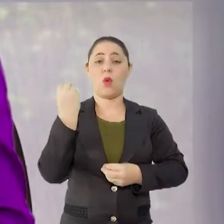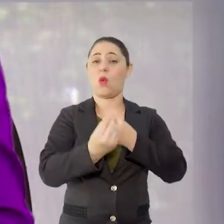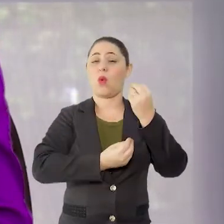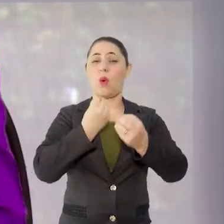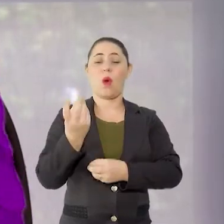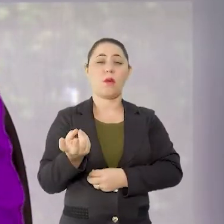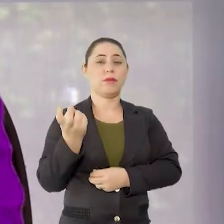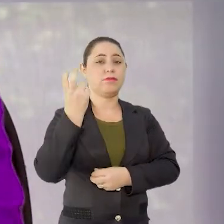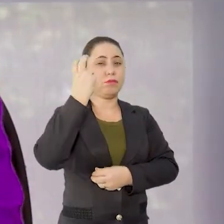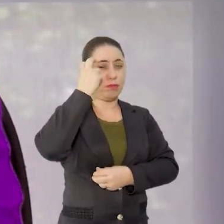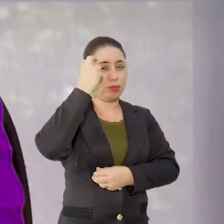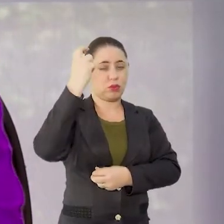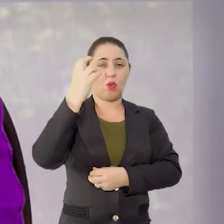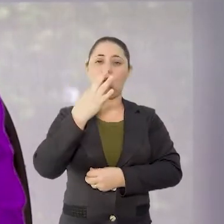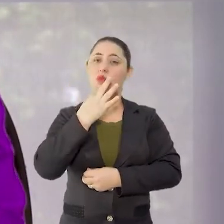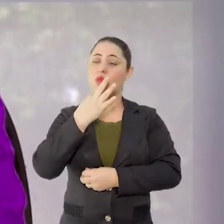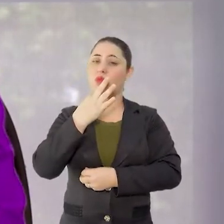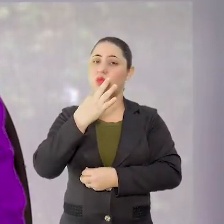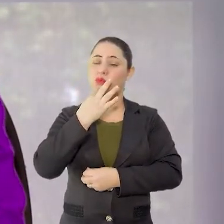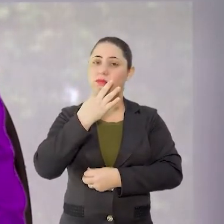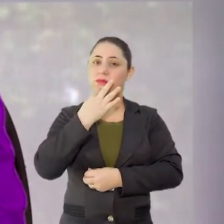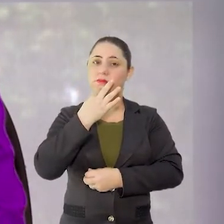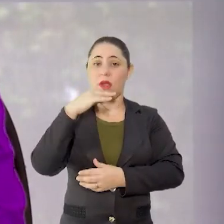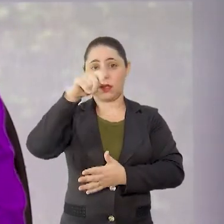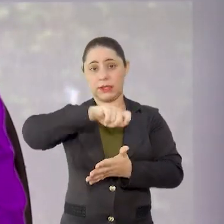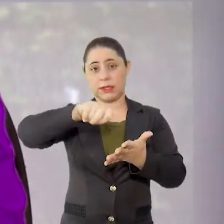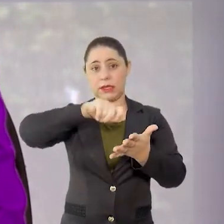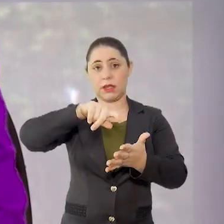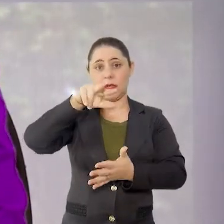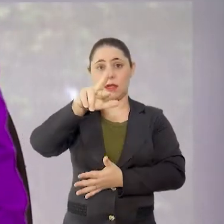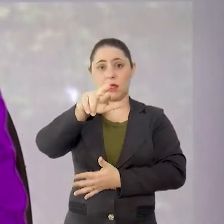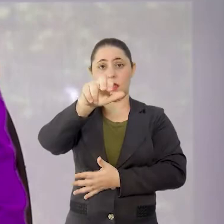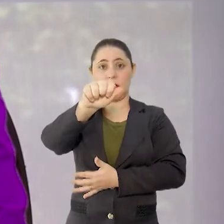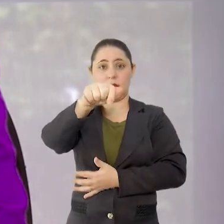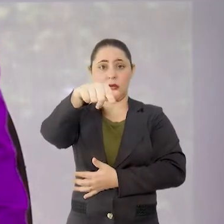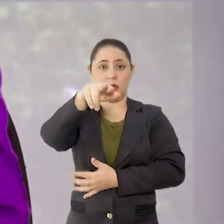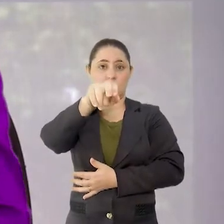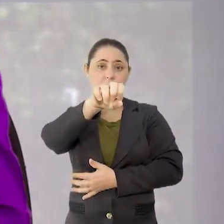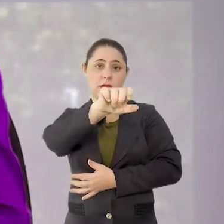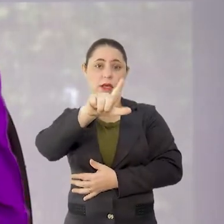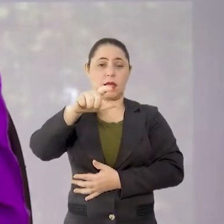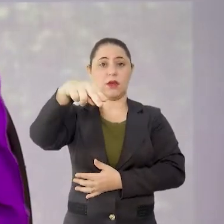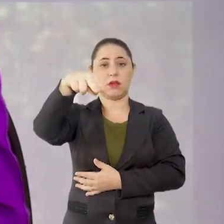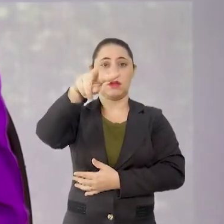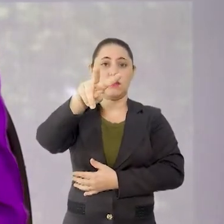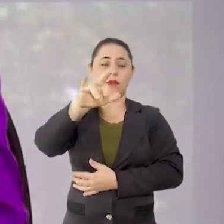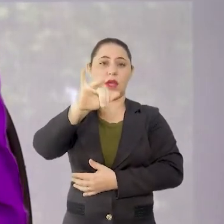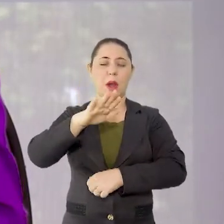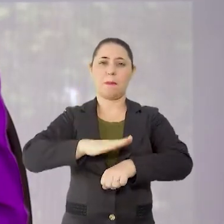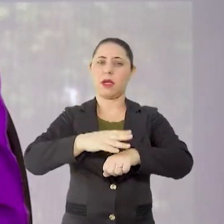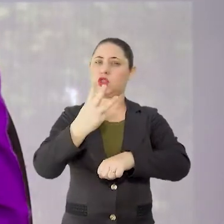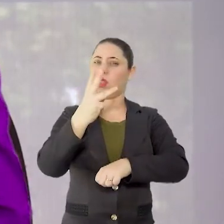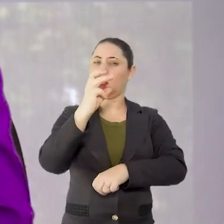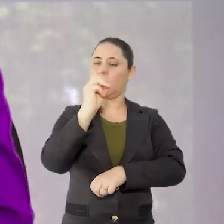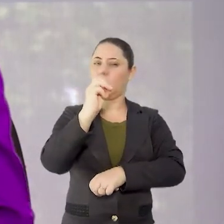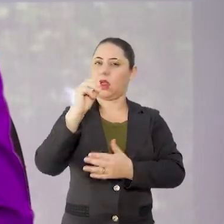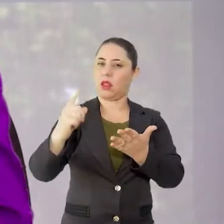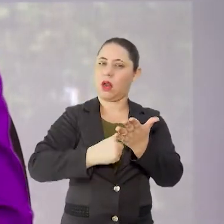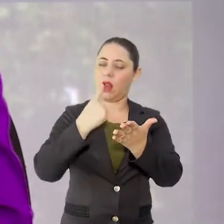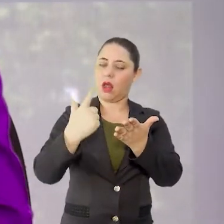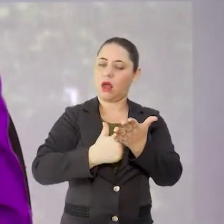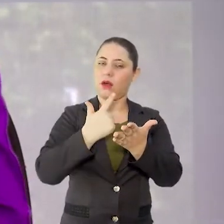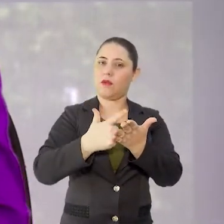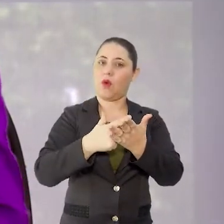sua importância como fonte de conhecimentos cultural. A escritora Raquel Naveira é autora de mais de